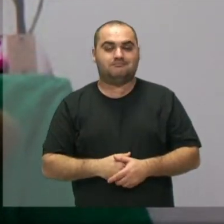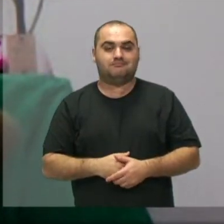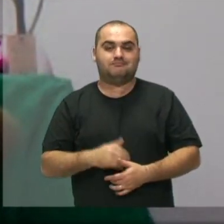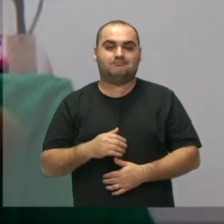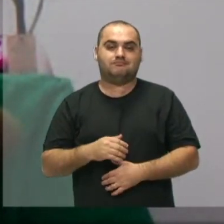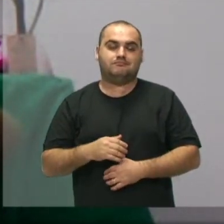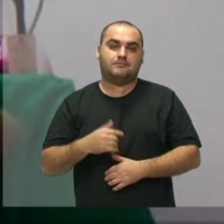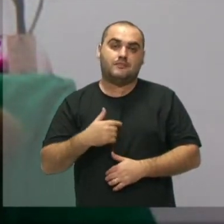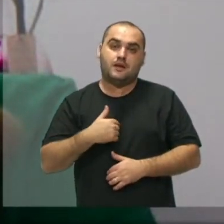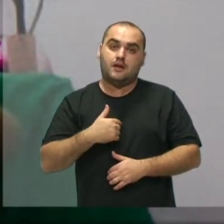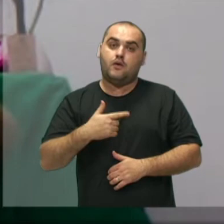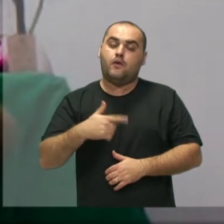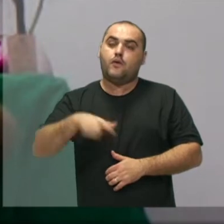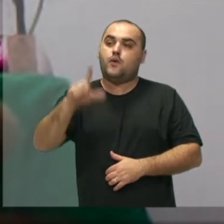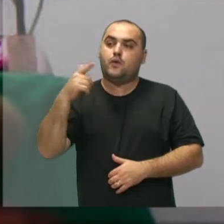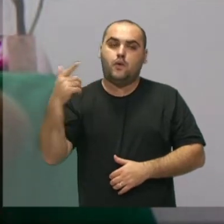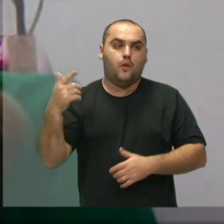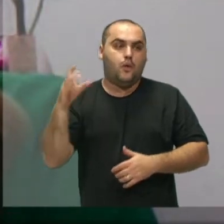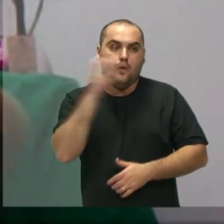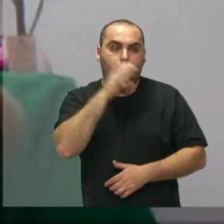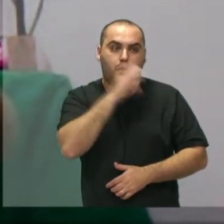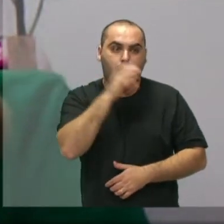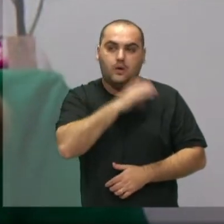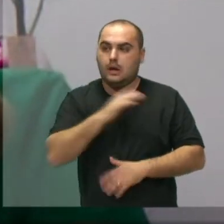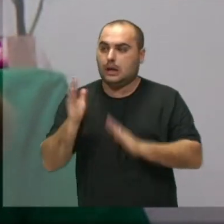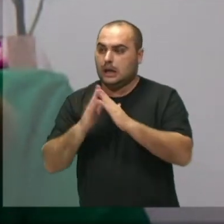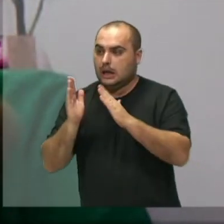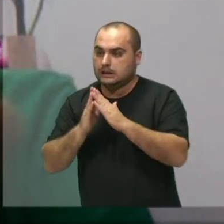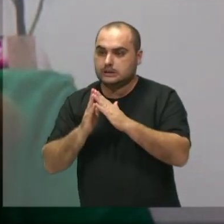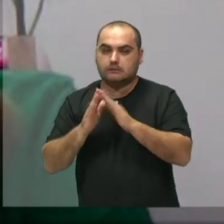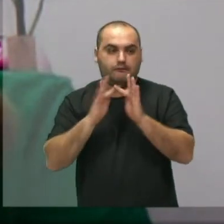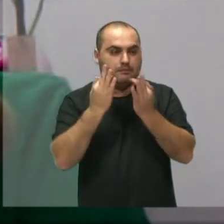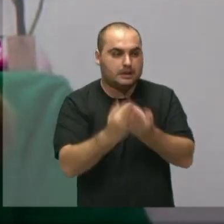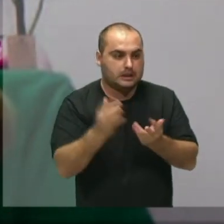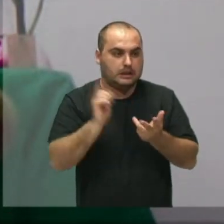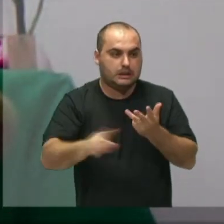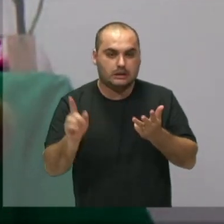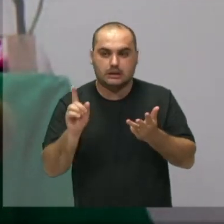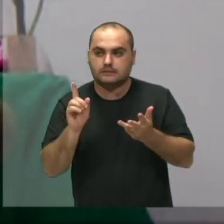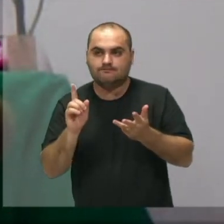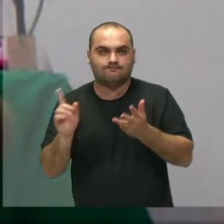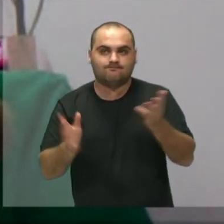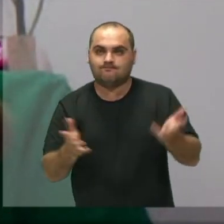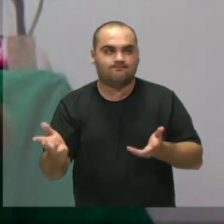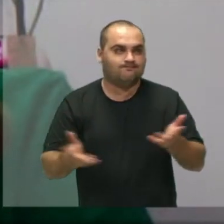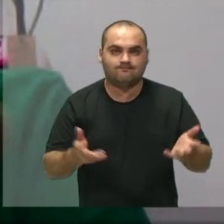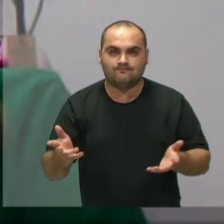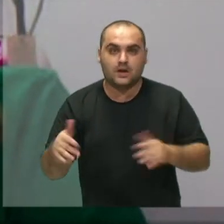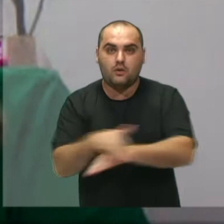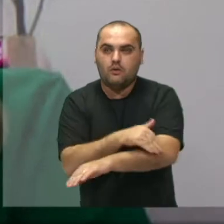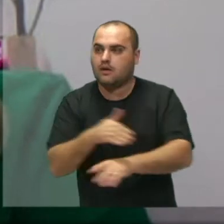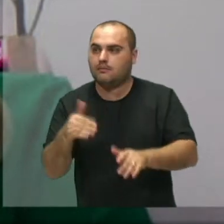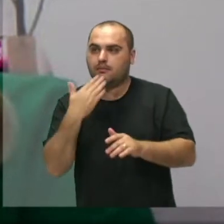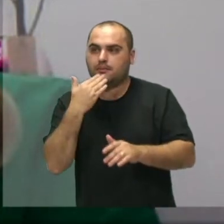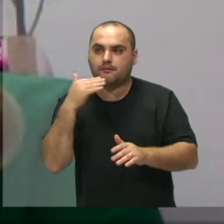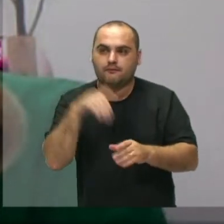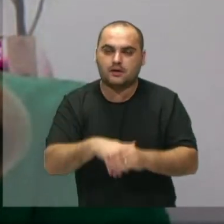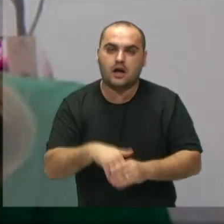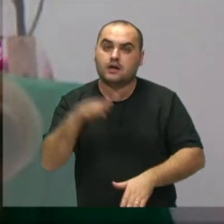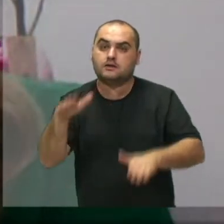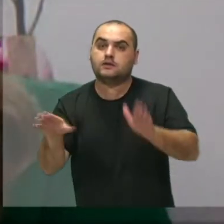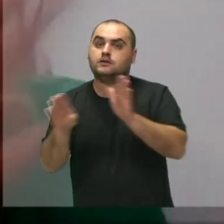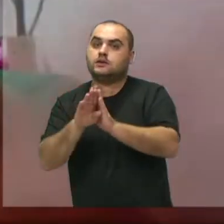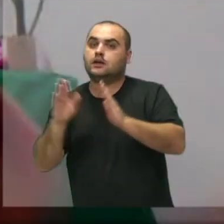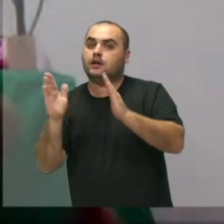Eu vivi numa correria assim, entre casa, família, né, e a rua. Então, às vezes eu chegava em casa, tinha que